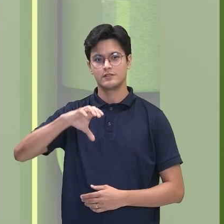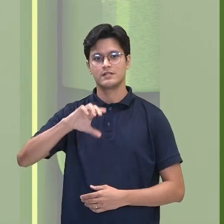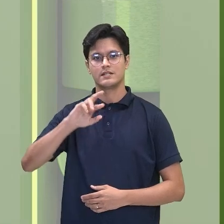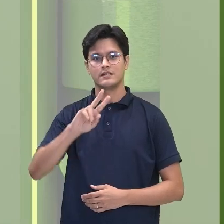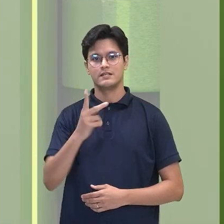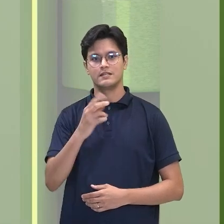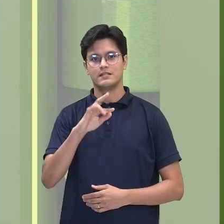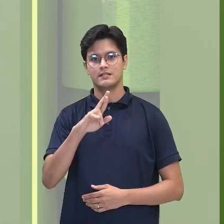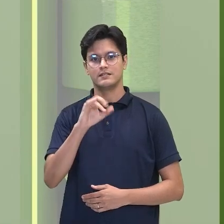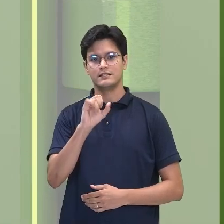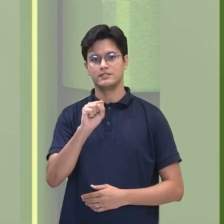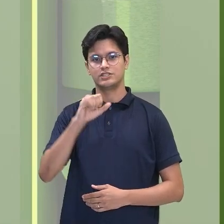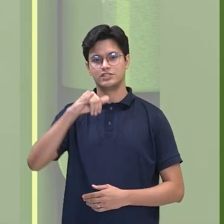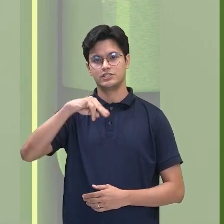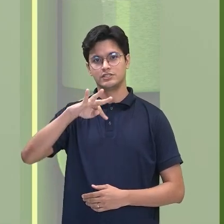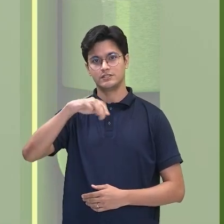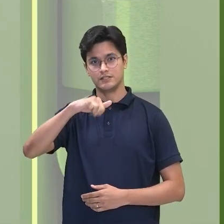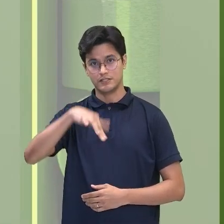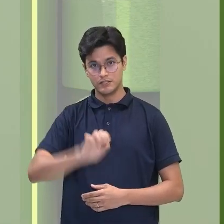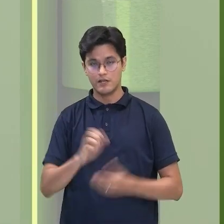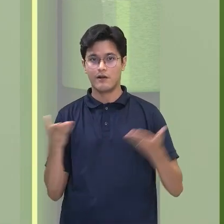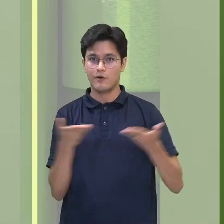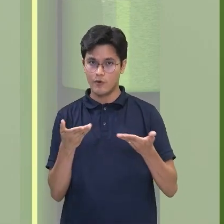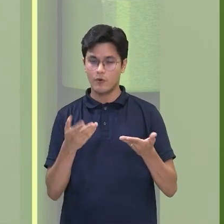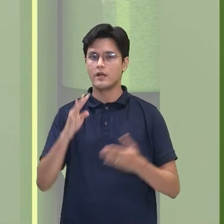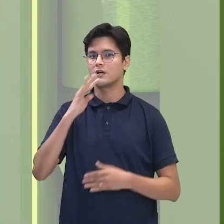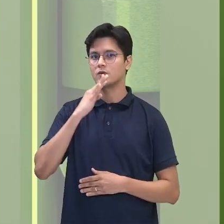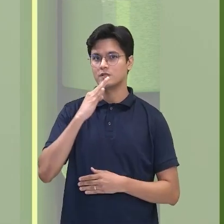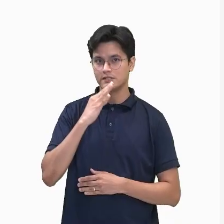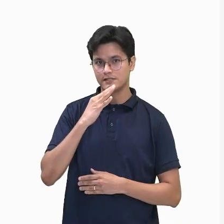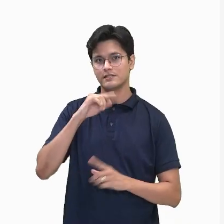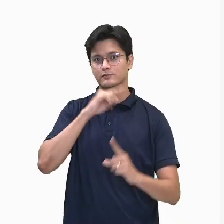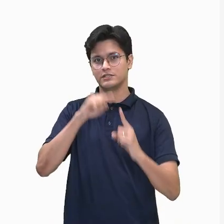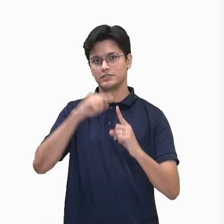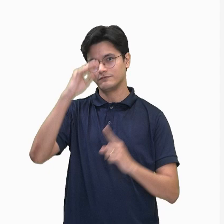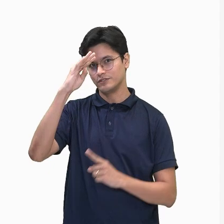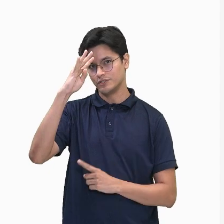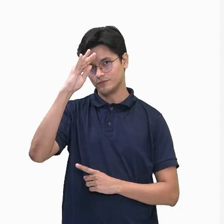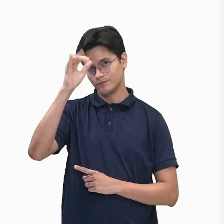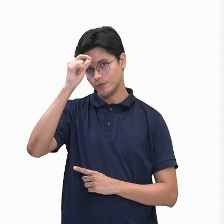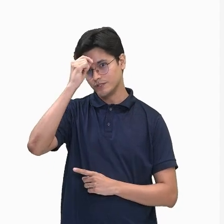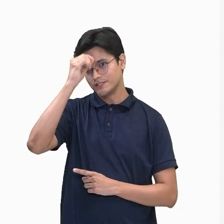e vamos conhecer aí o nosso objeto de conhecimento.